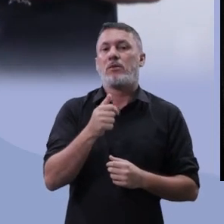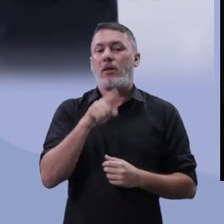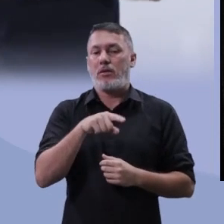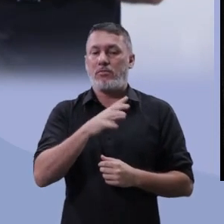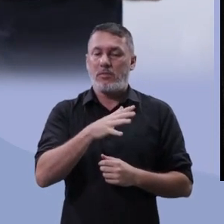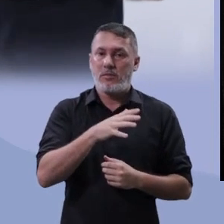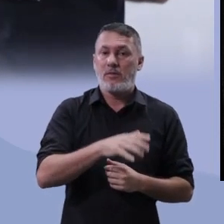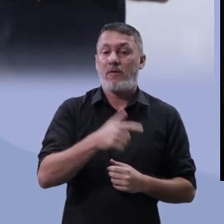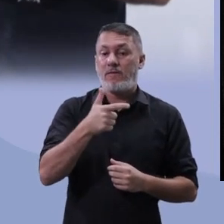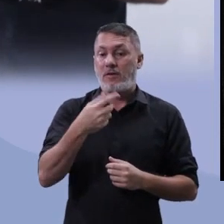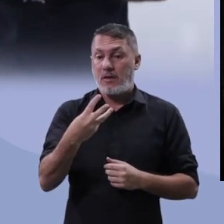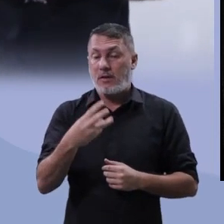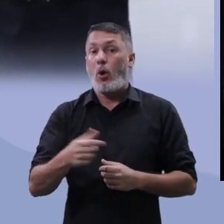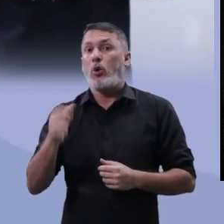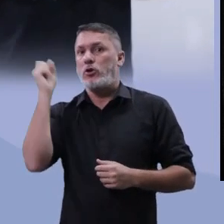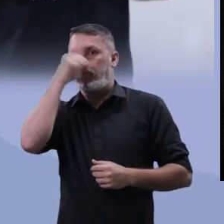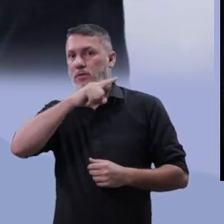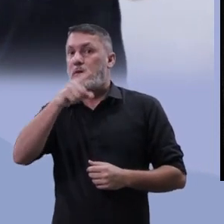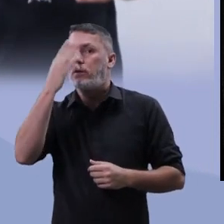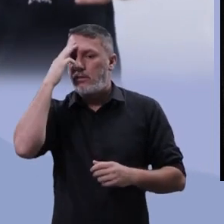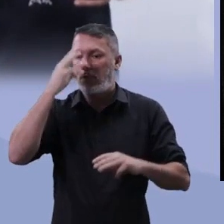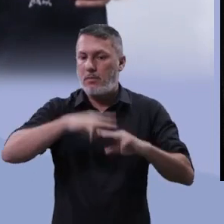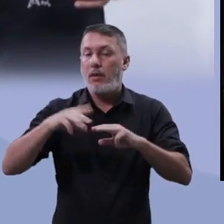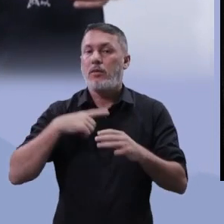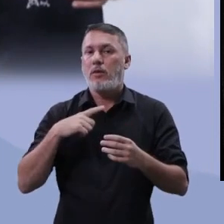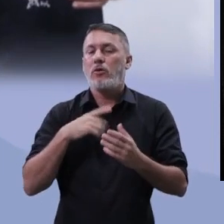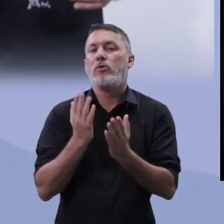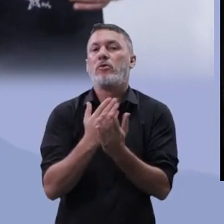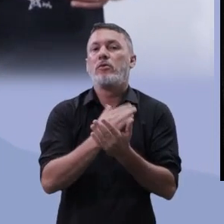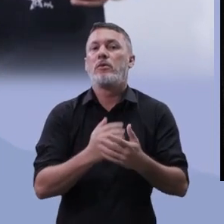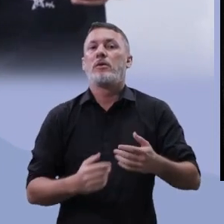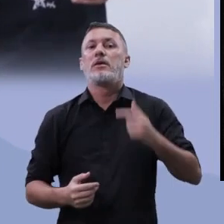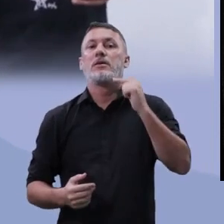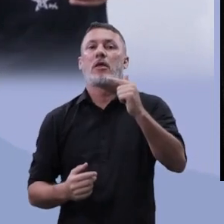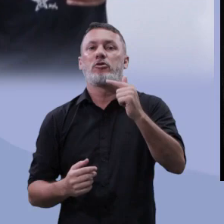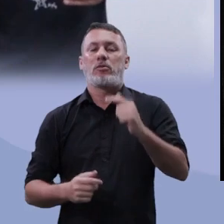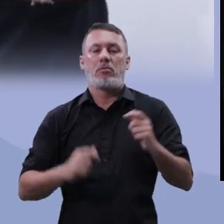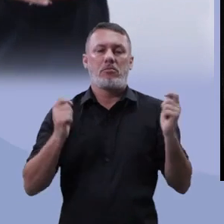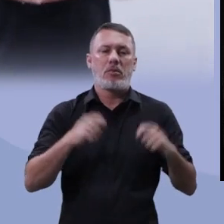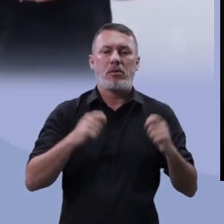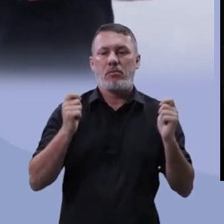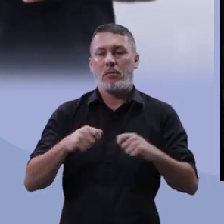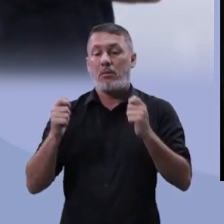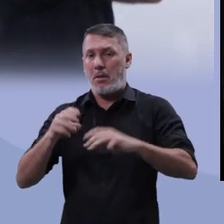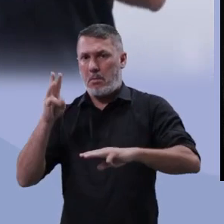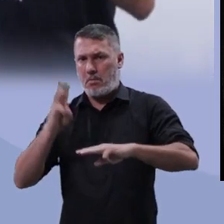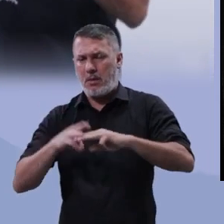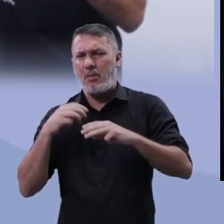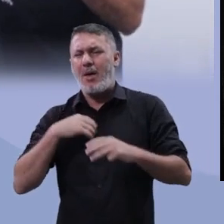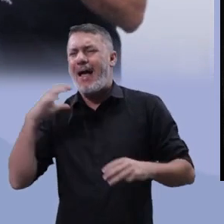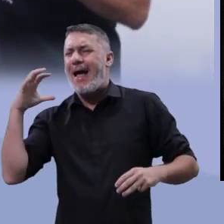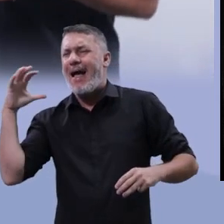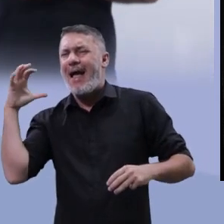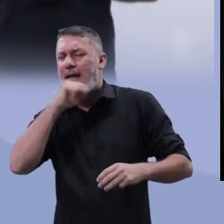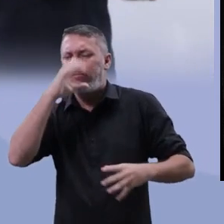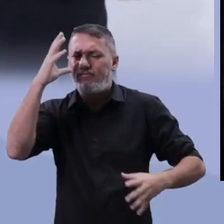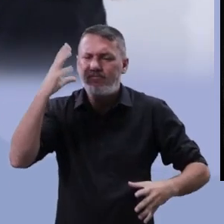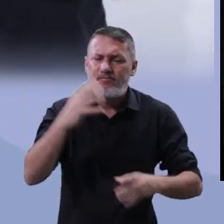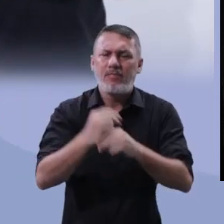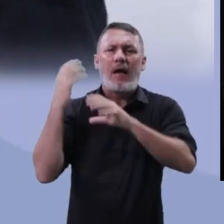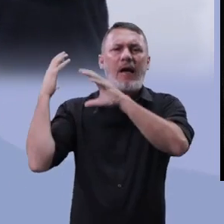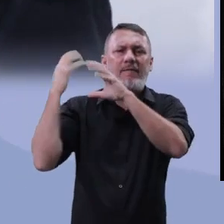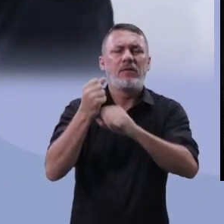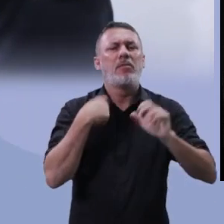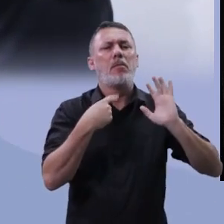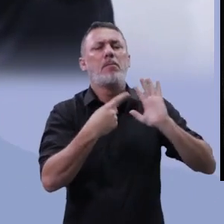11 difíceis. Pegou a visão? A prova de matemática do Enem está dividida em 7 competências matemáticas e eu rapidamente vou fazer uma